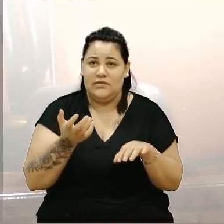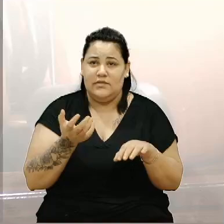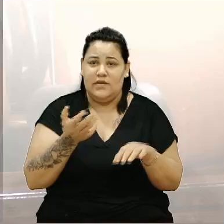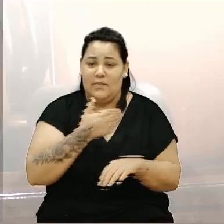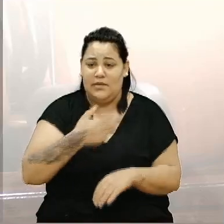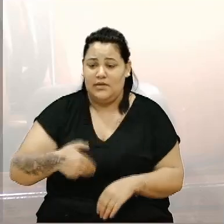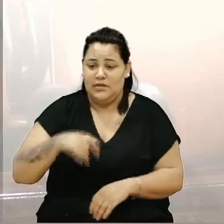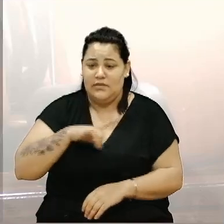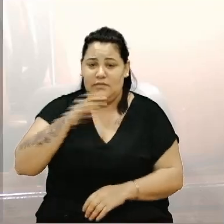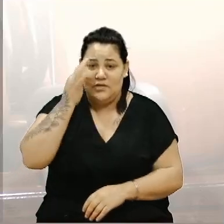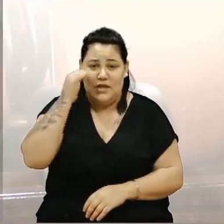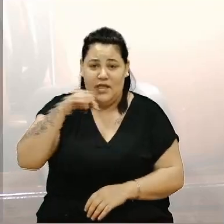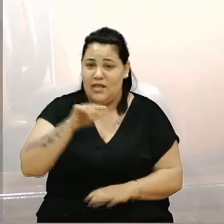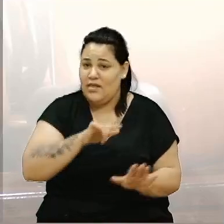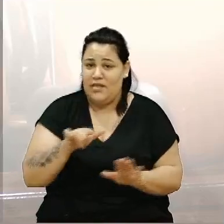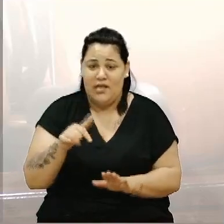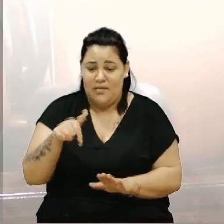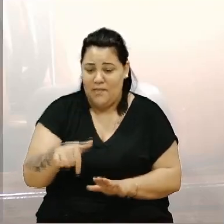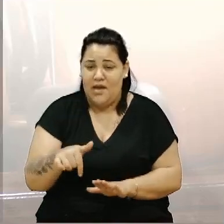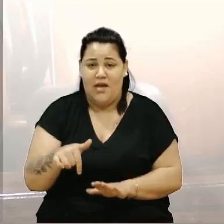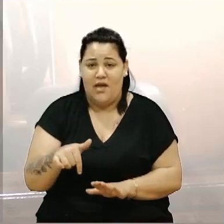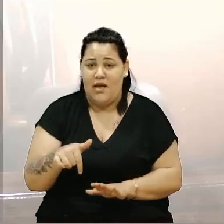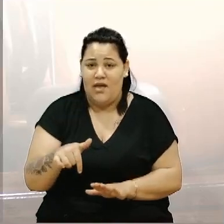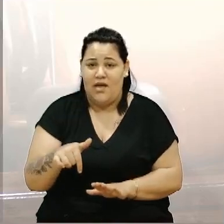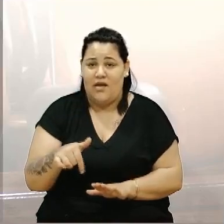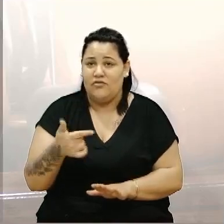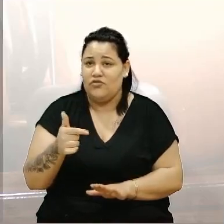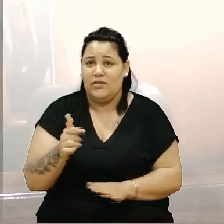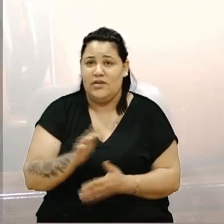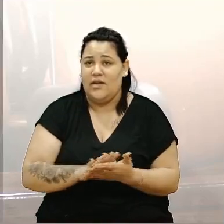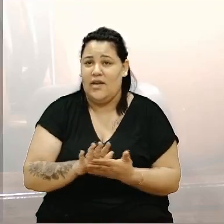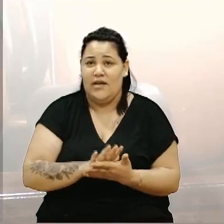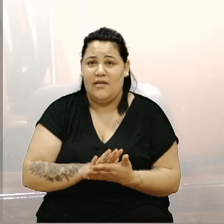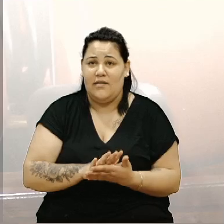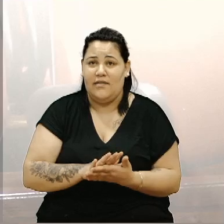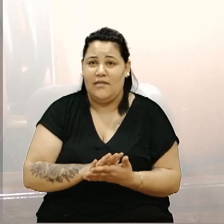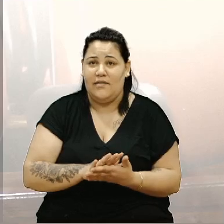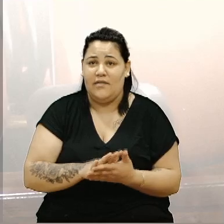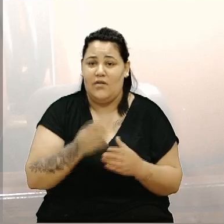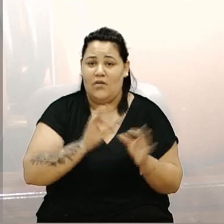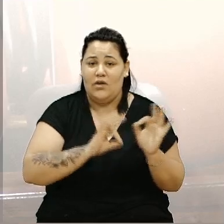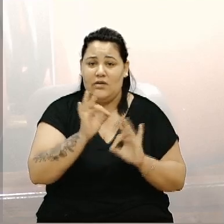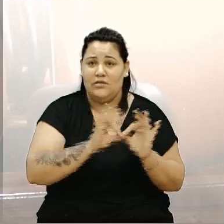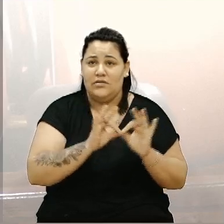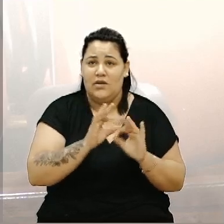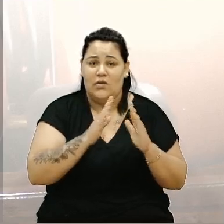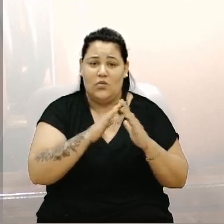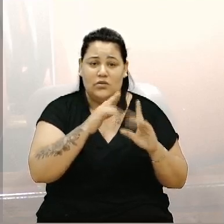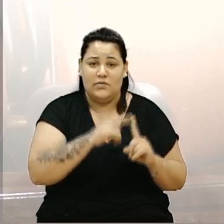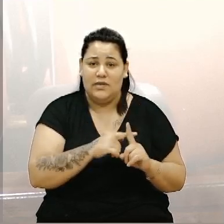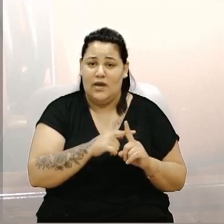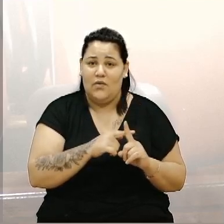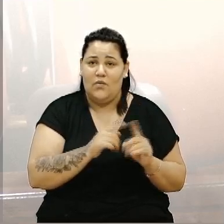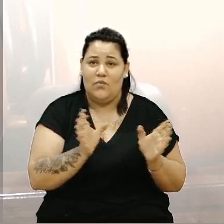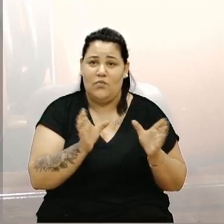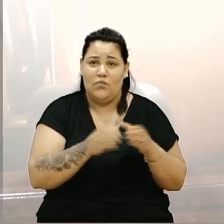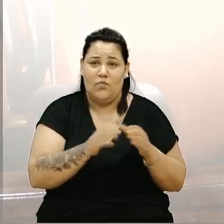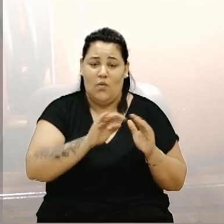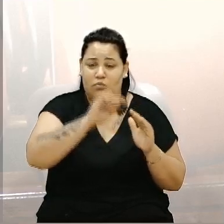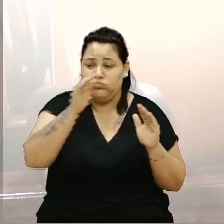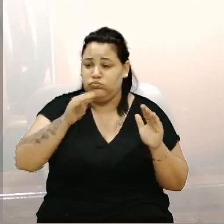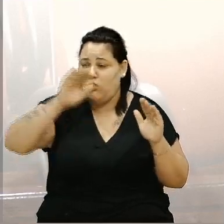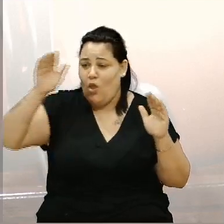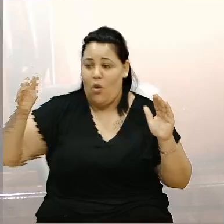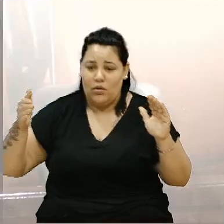ninguém. A gente deveria de fazer o quê? É montar um hospital de campanha. Em várias cidades estão montando lonas e estão montando